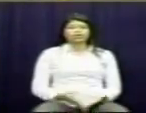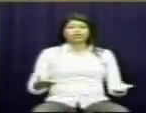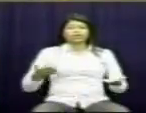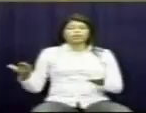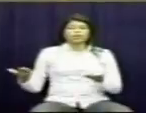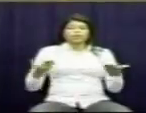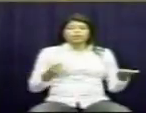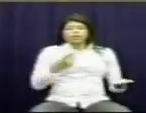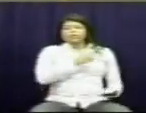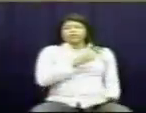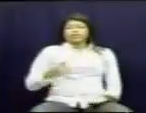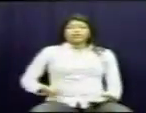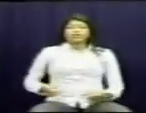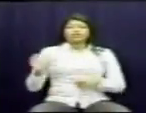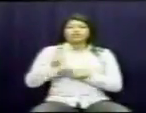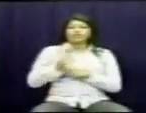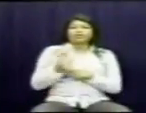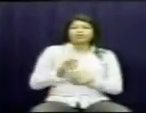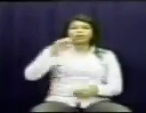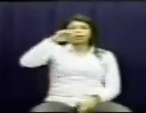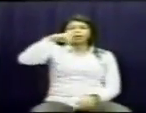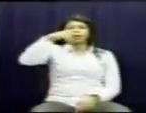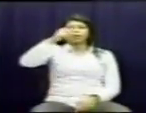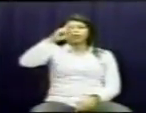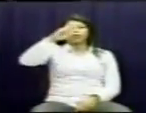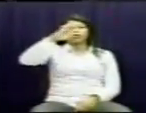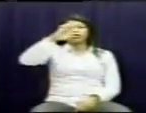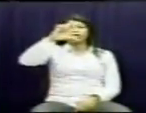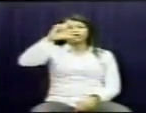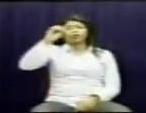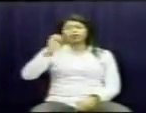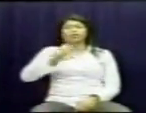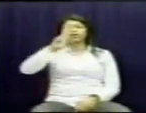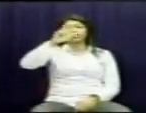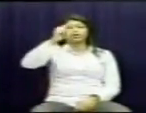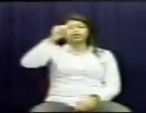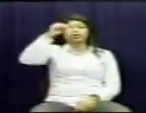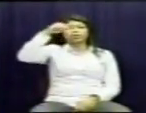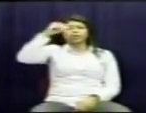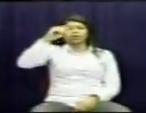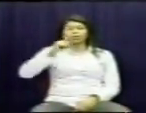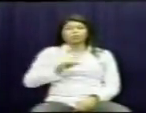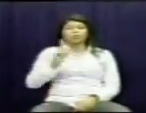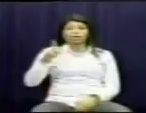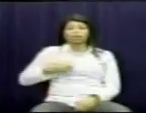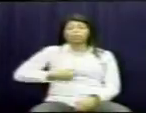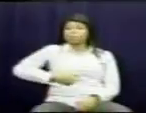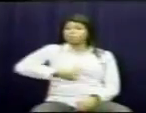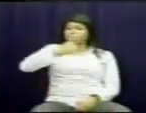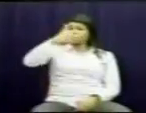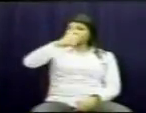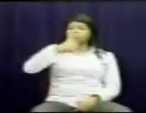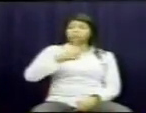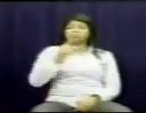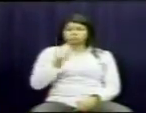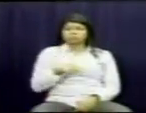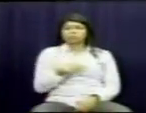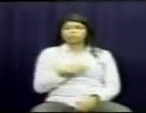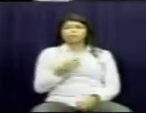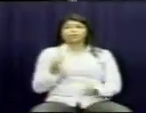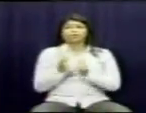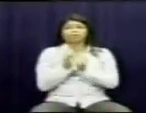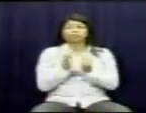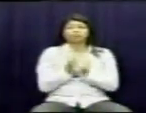passo a palavra ao deputado estadual Marcelo Ramos, que foi o primeiro a levantar essa questão aqui no